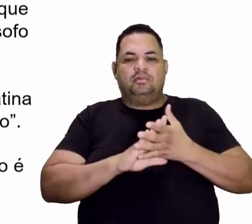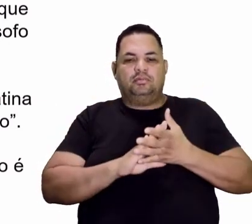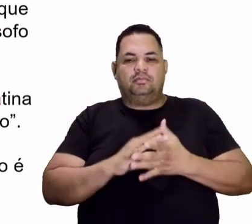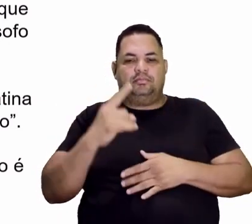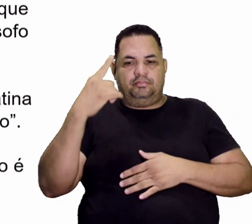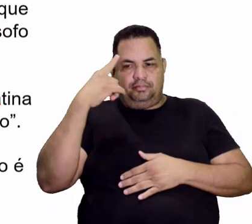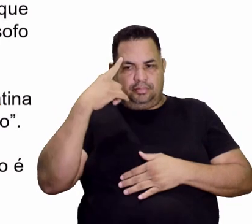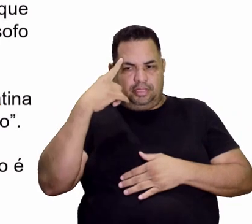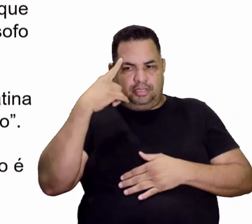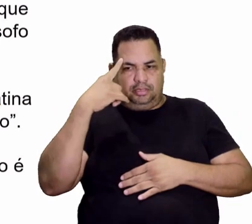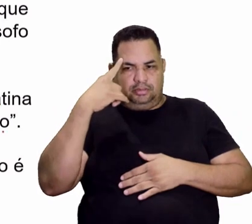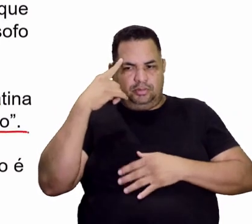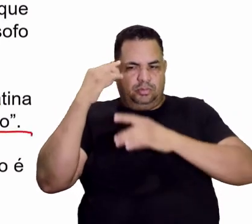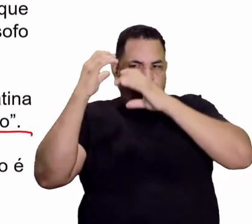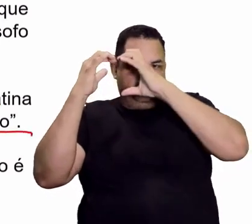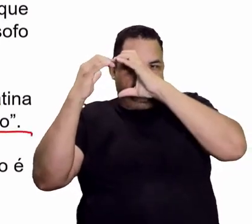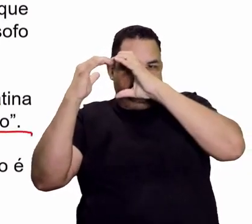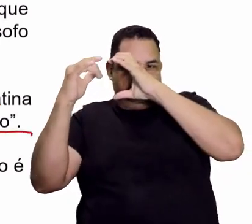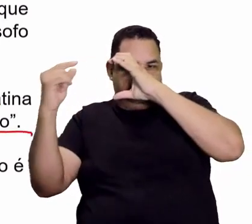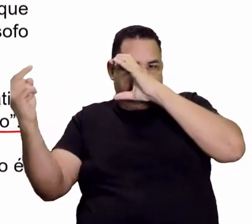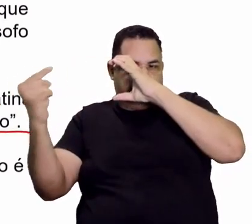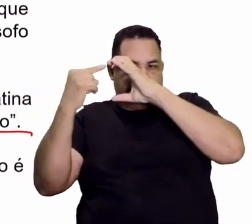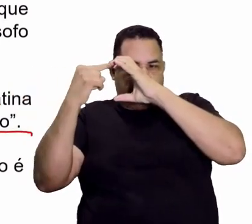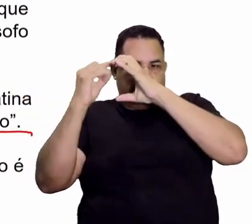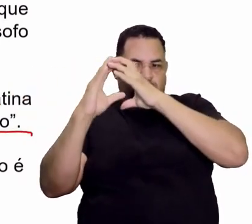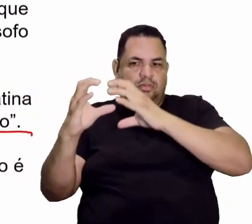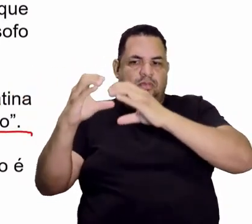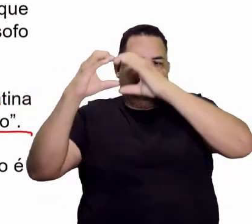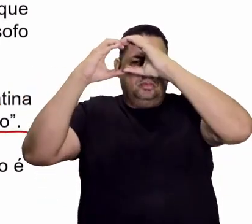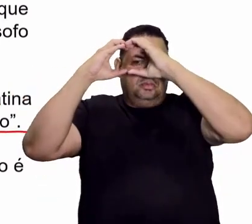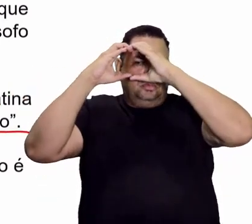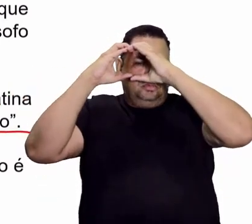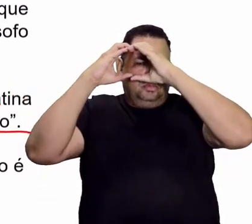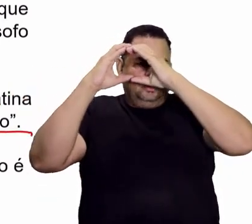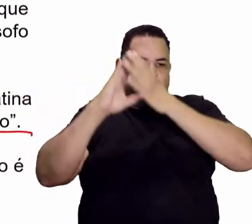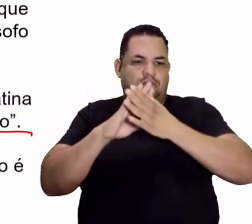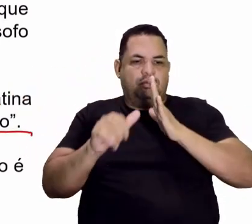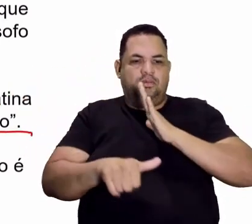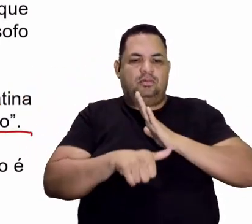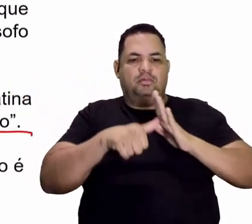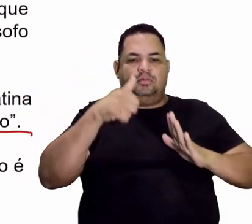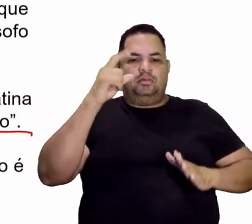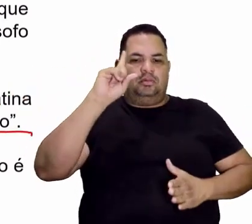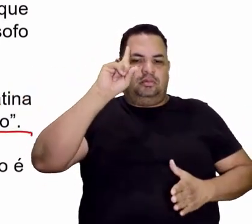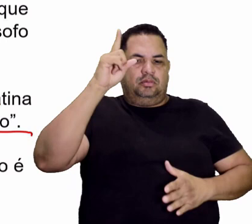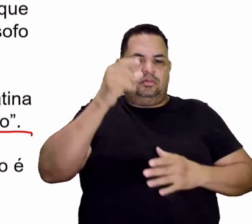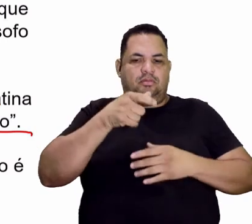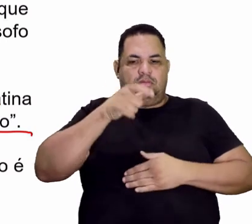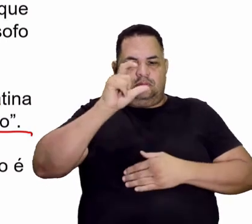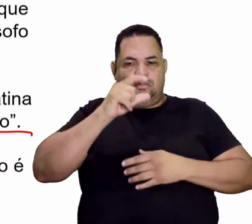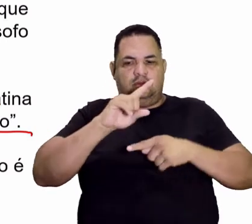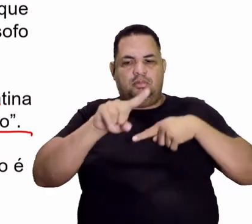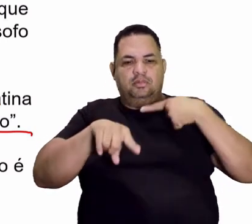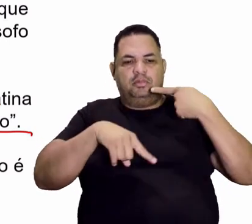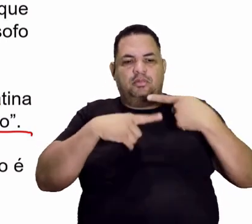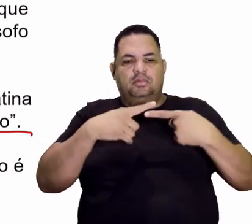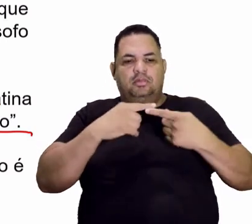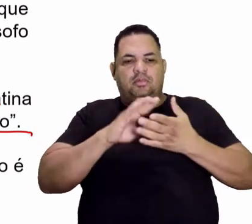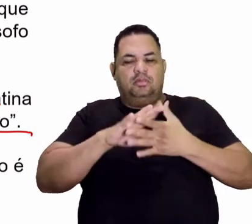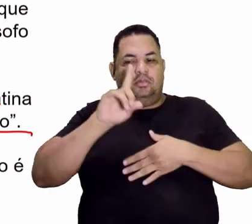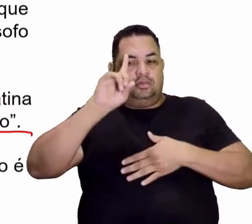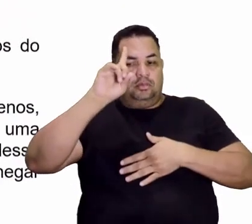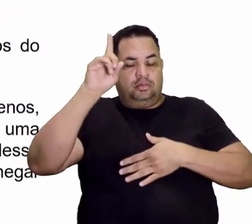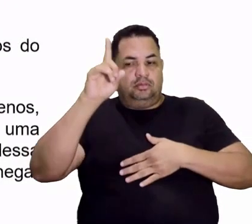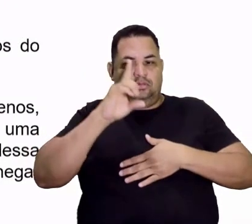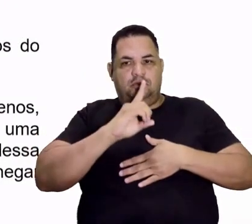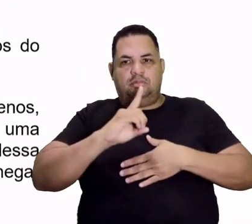ergo sum, isto é, penso, logo existo. A primeira ideia examinada por Descartes, depois do cogito, é a